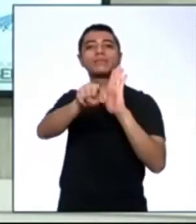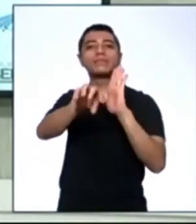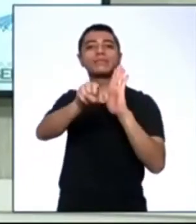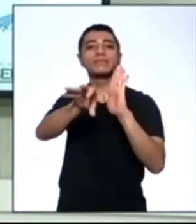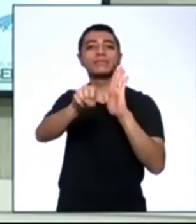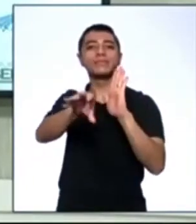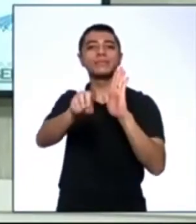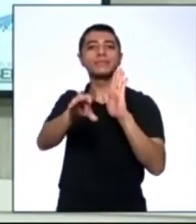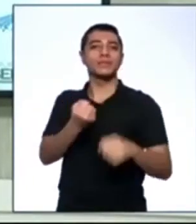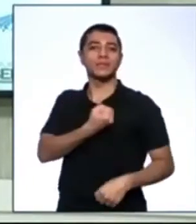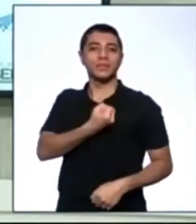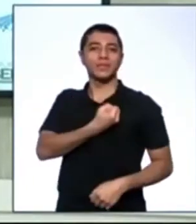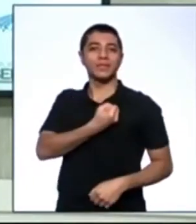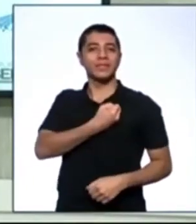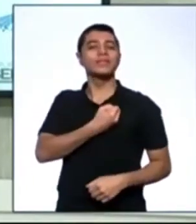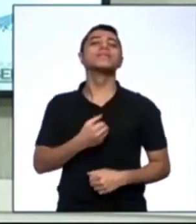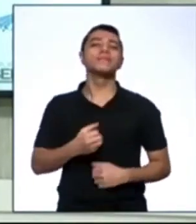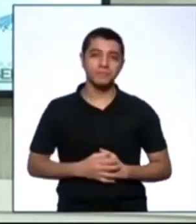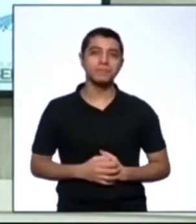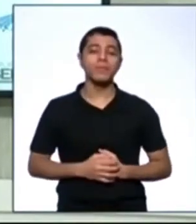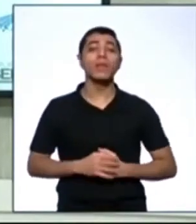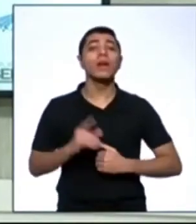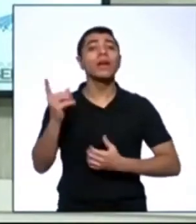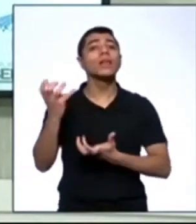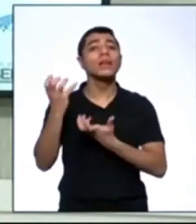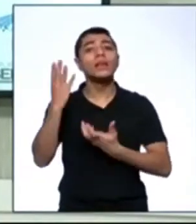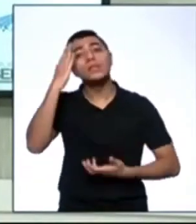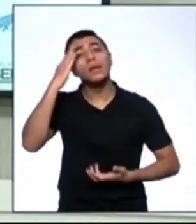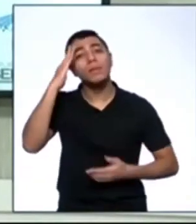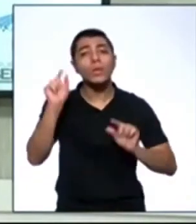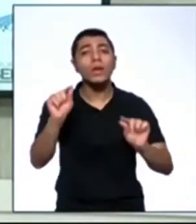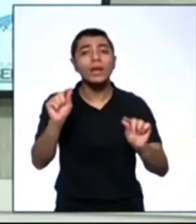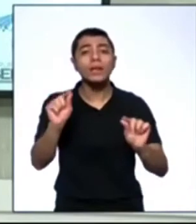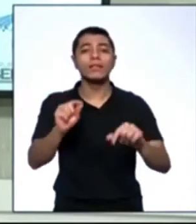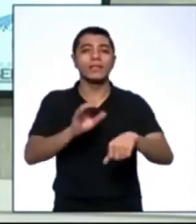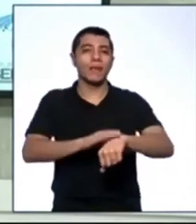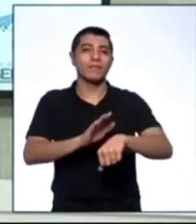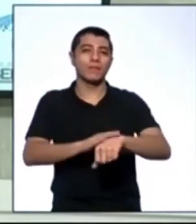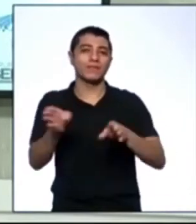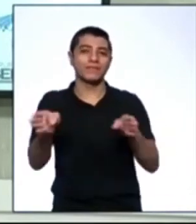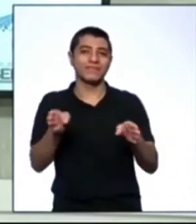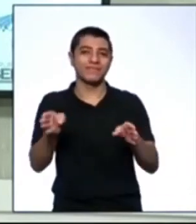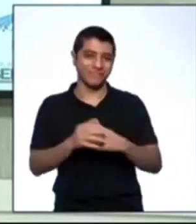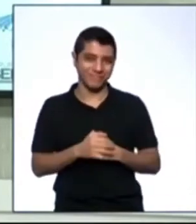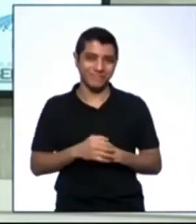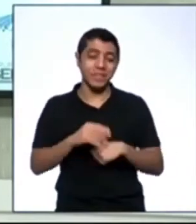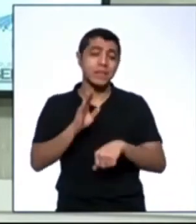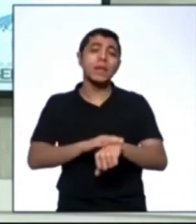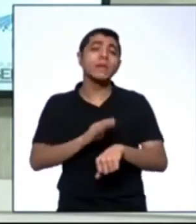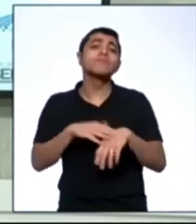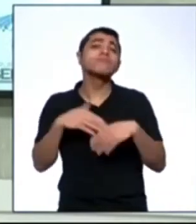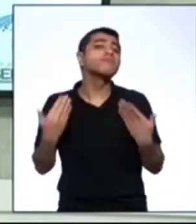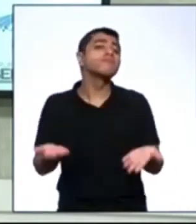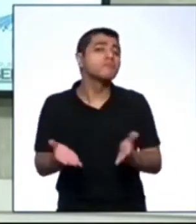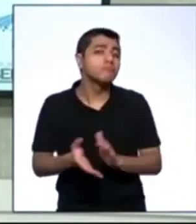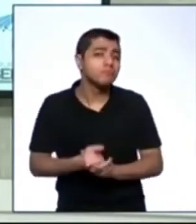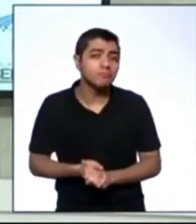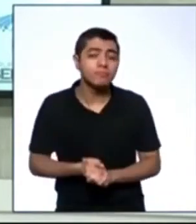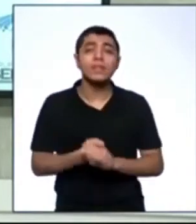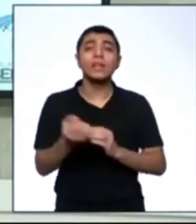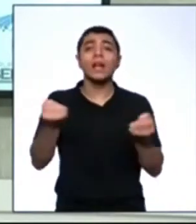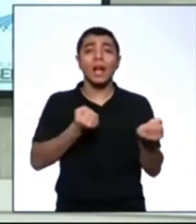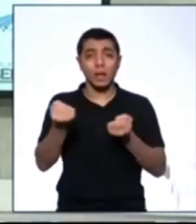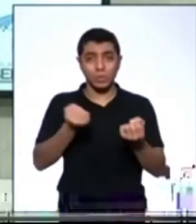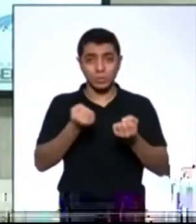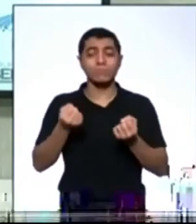Ele quer tempo, duração, para que o carro passe de um detector